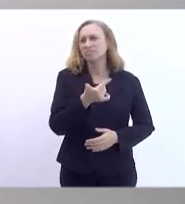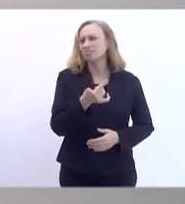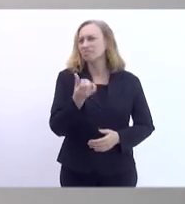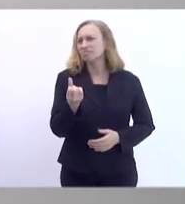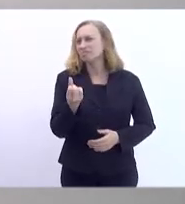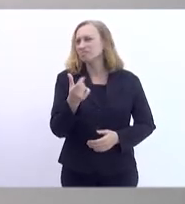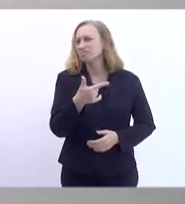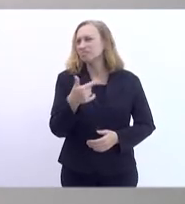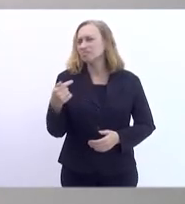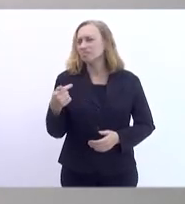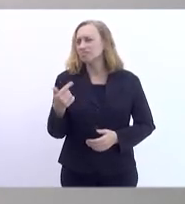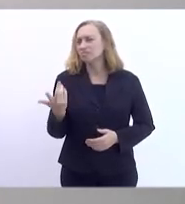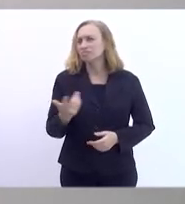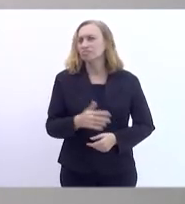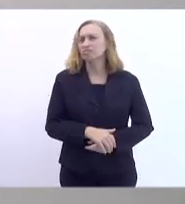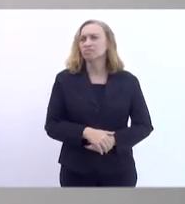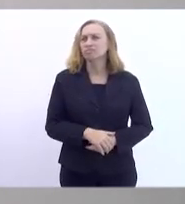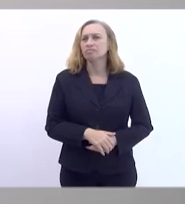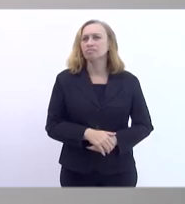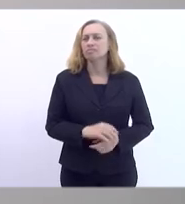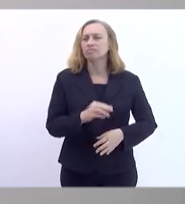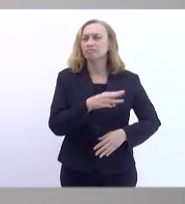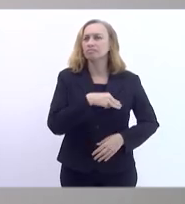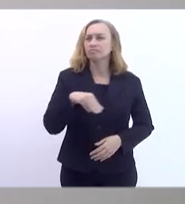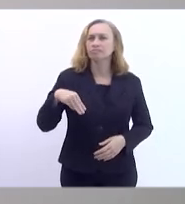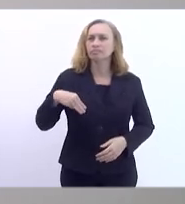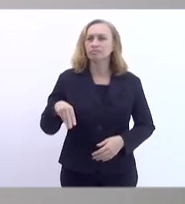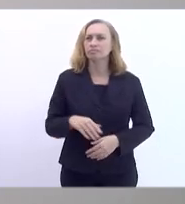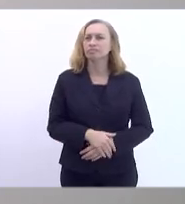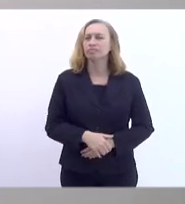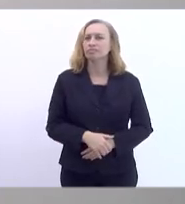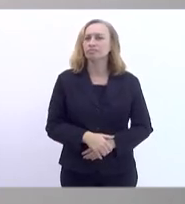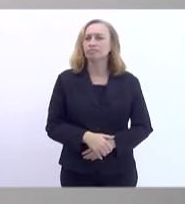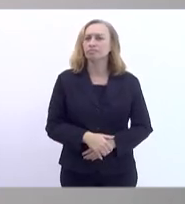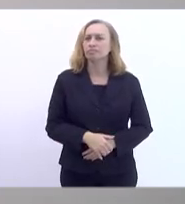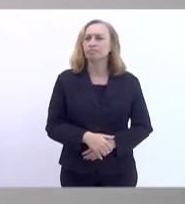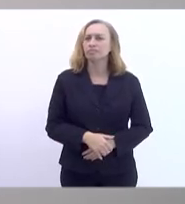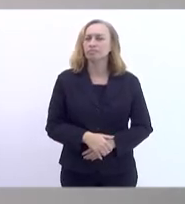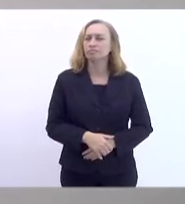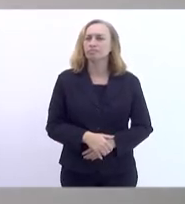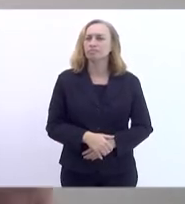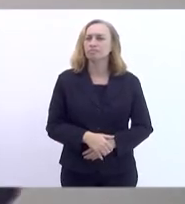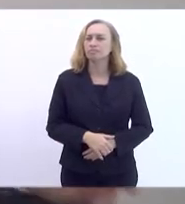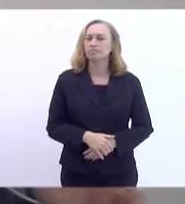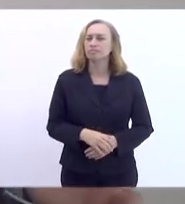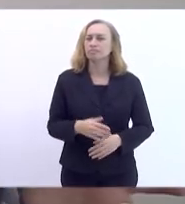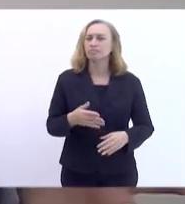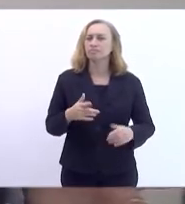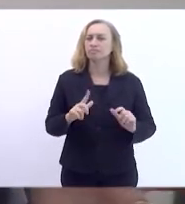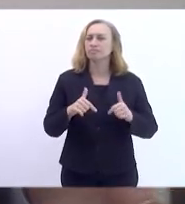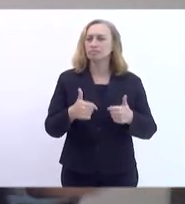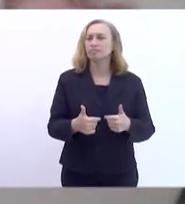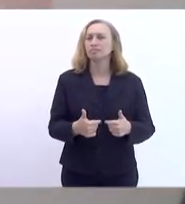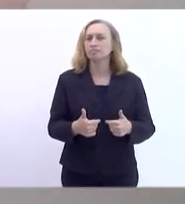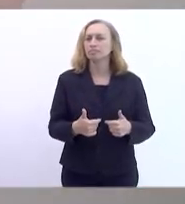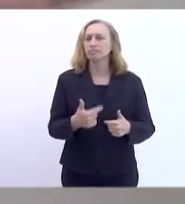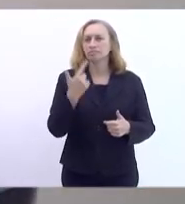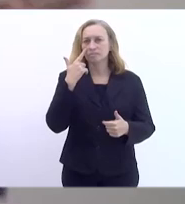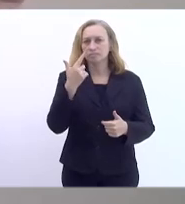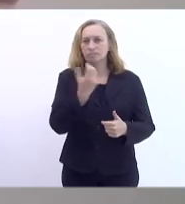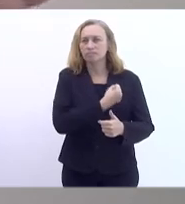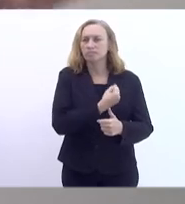ou 17 é o ministério público interfere nessa questão por uma demanda da própria Polícia Militar